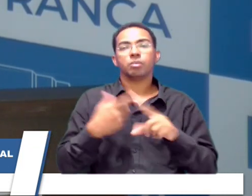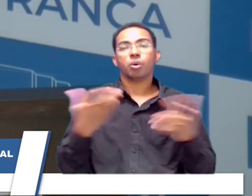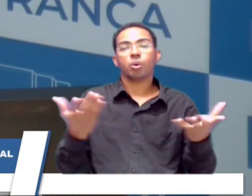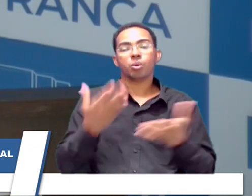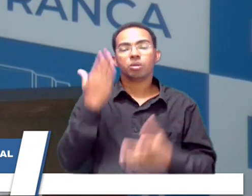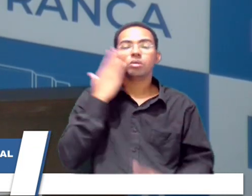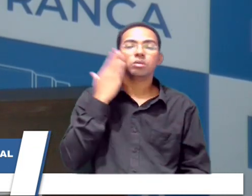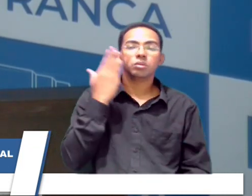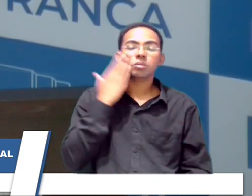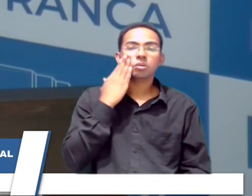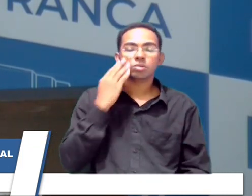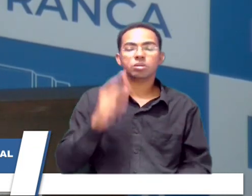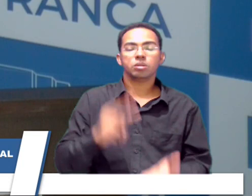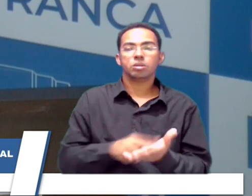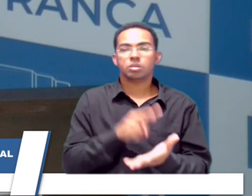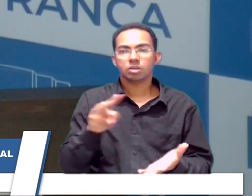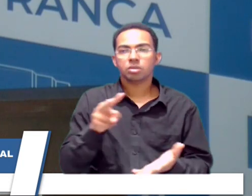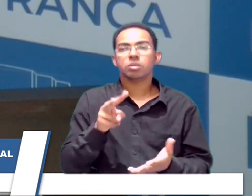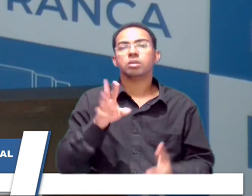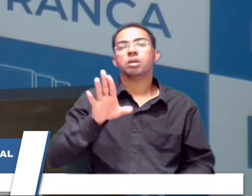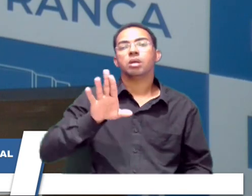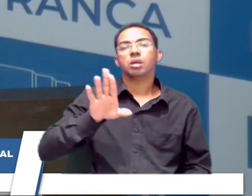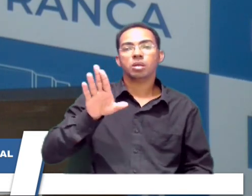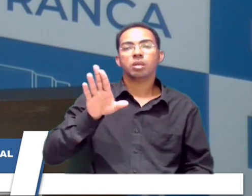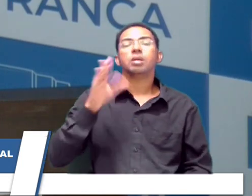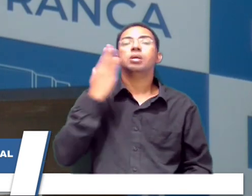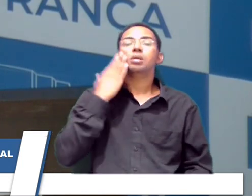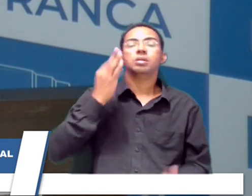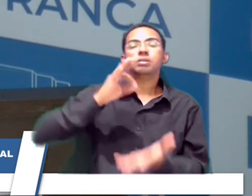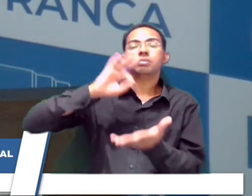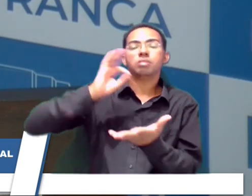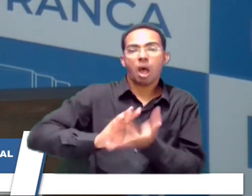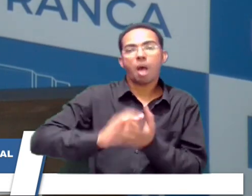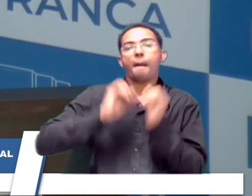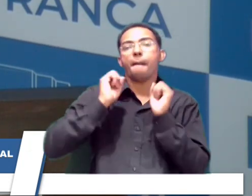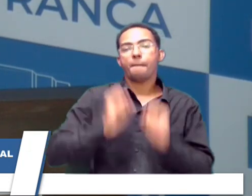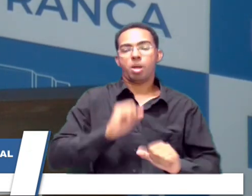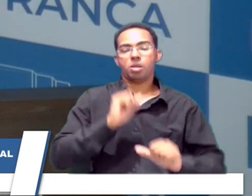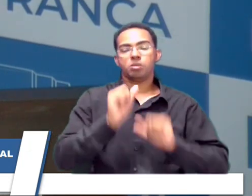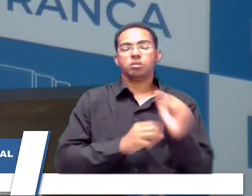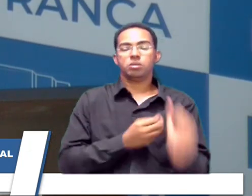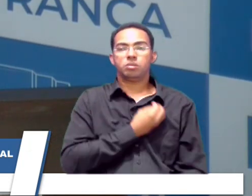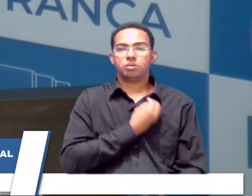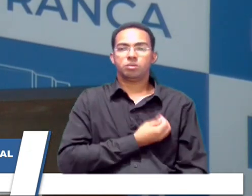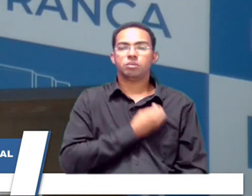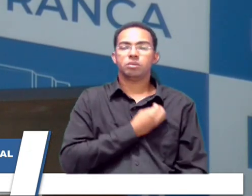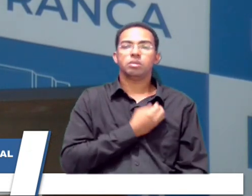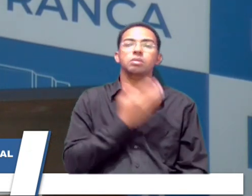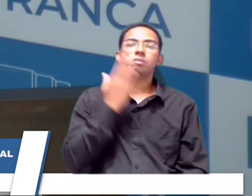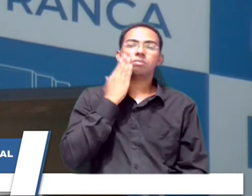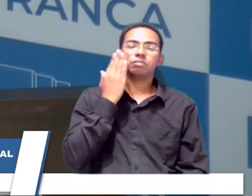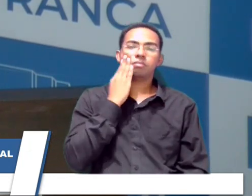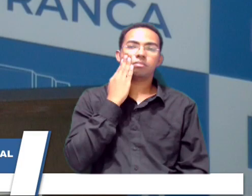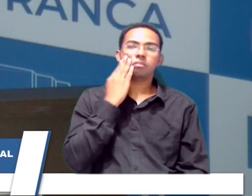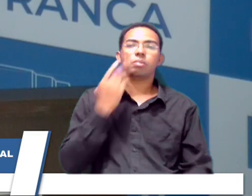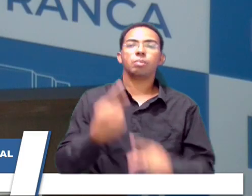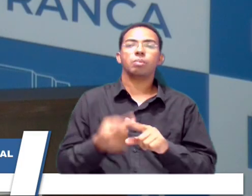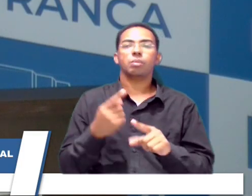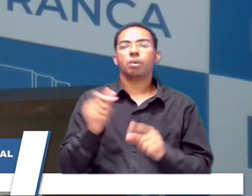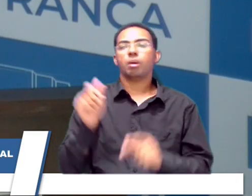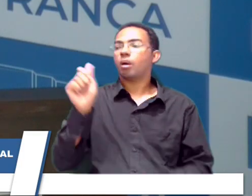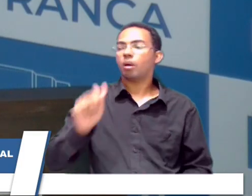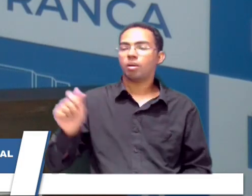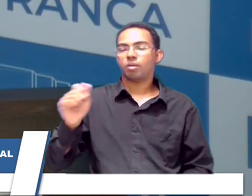benefícios da cannabis e sei que a cannabis realmente pode mudar vidas E eu sei disso porque a associação me